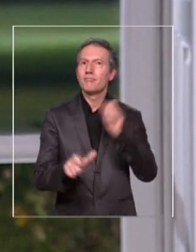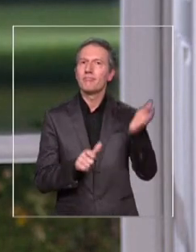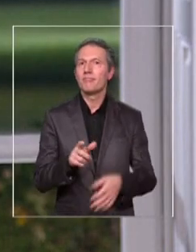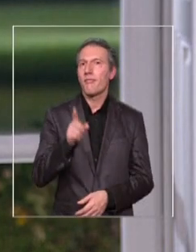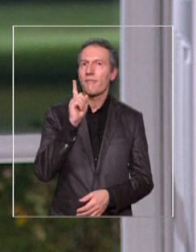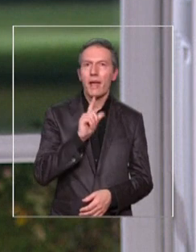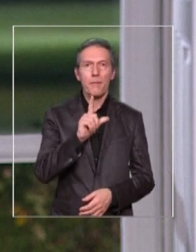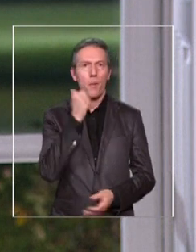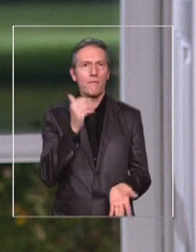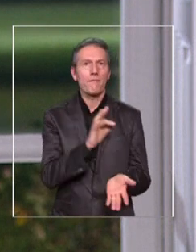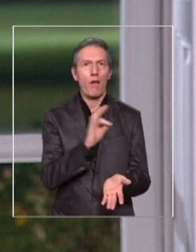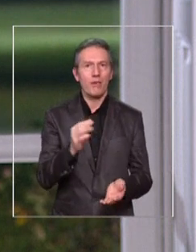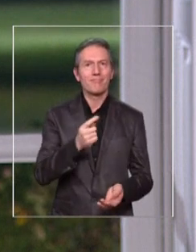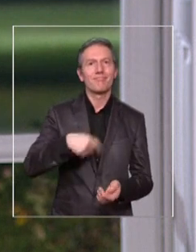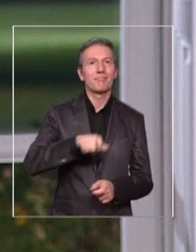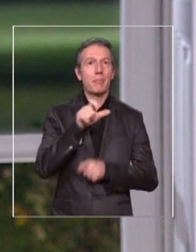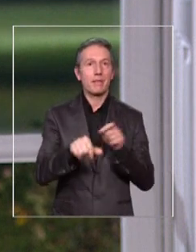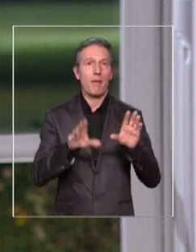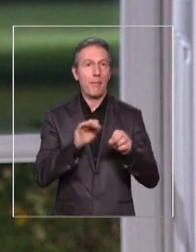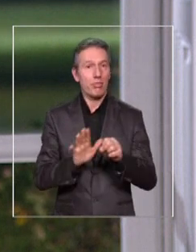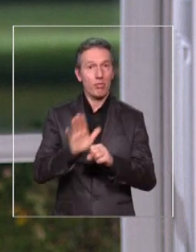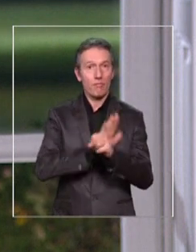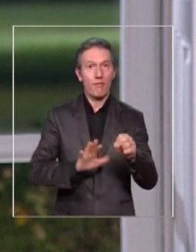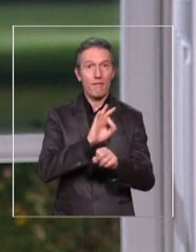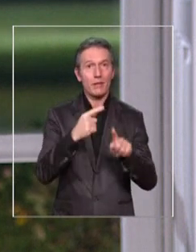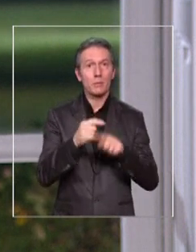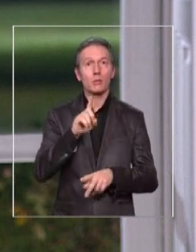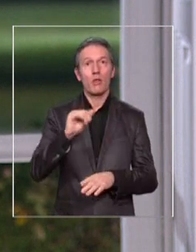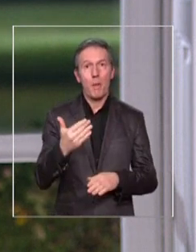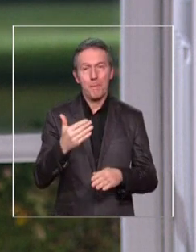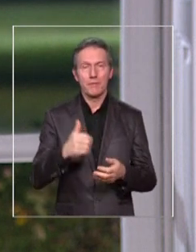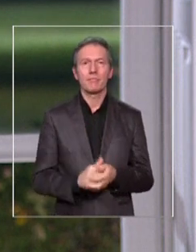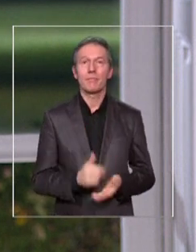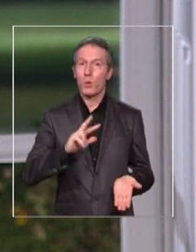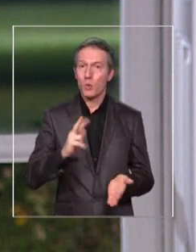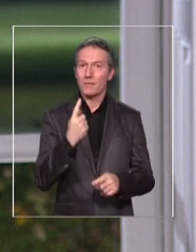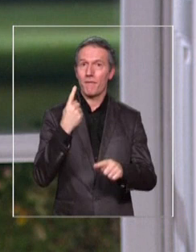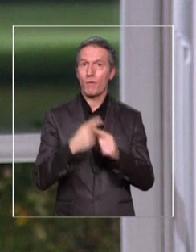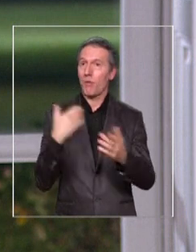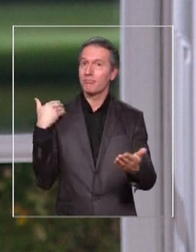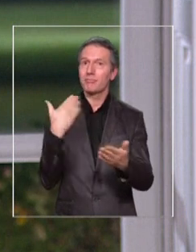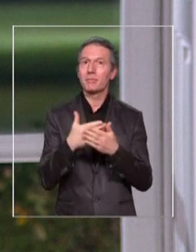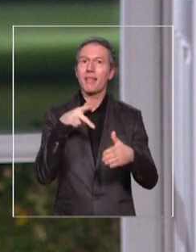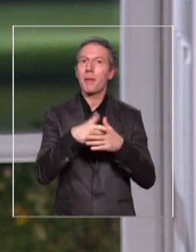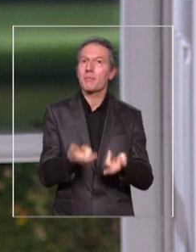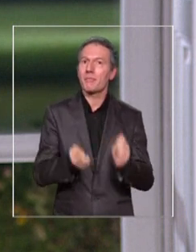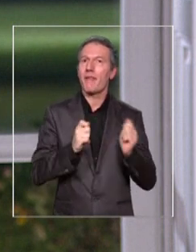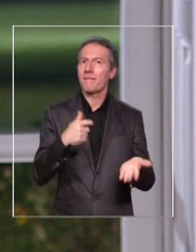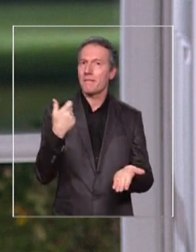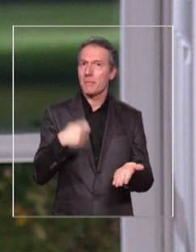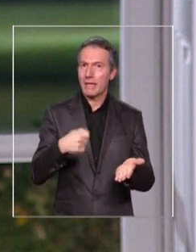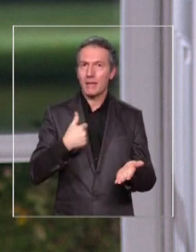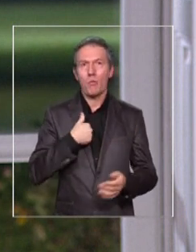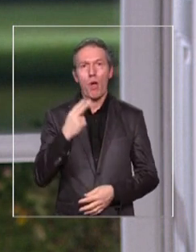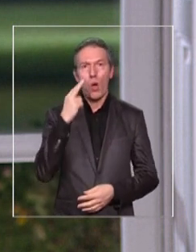de reforma do sistema de pensões é mesmo que está por trás da onda de contestação e da greve que dura há quase um mês isso